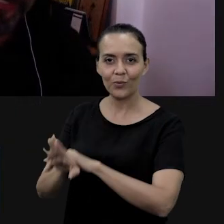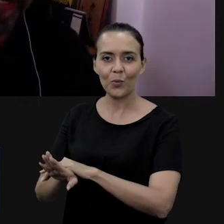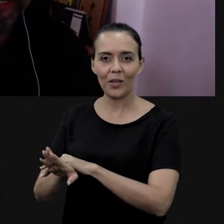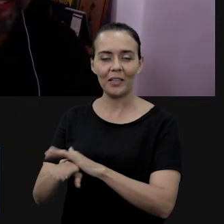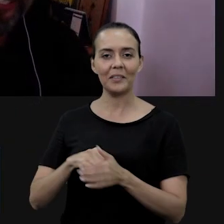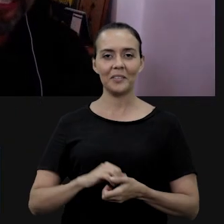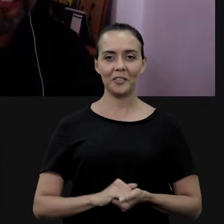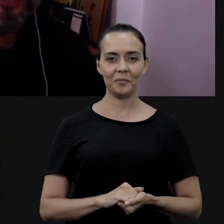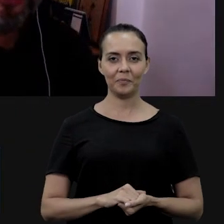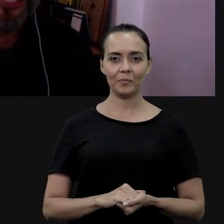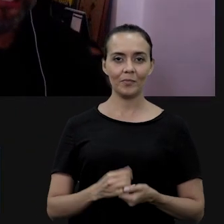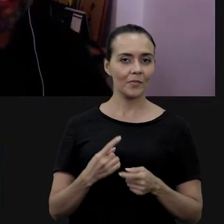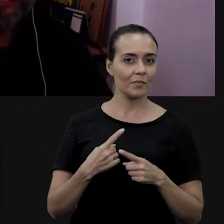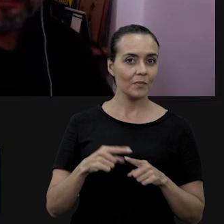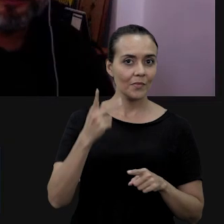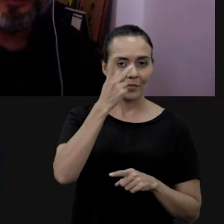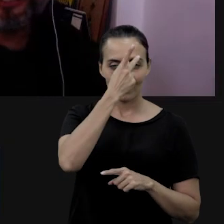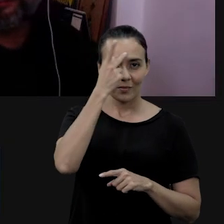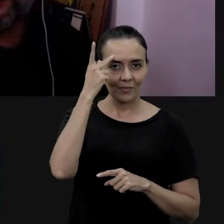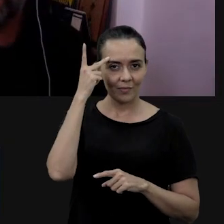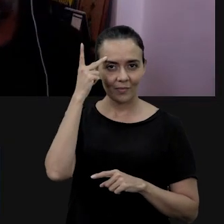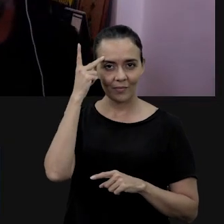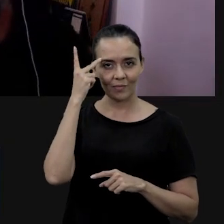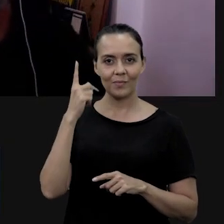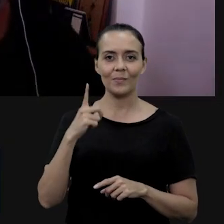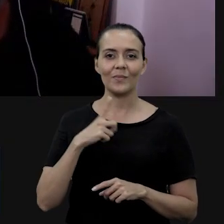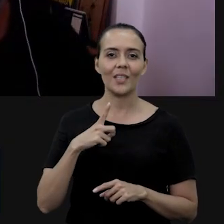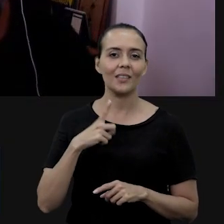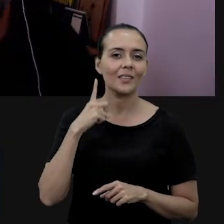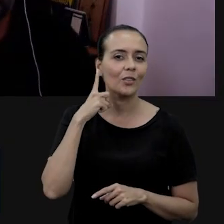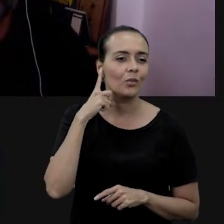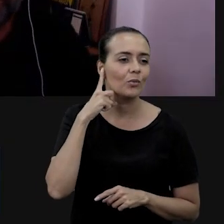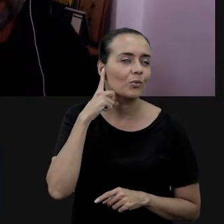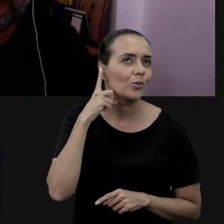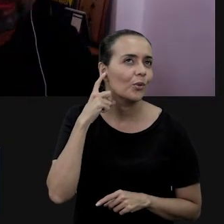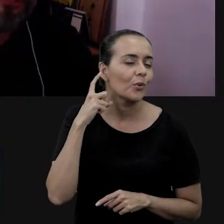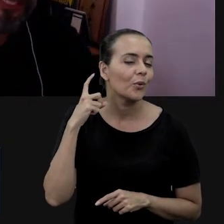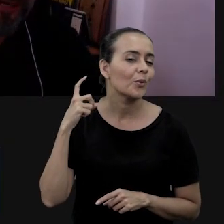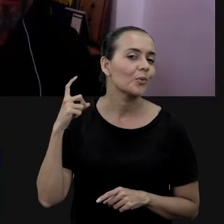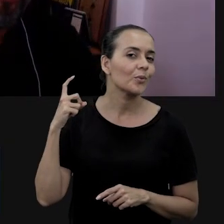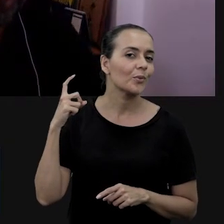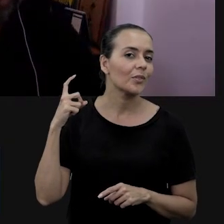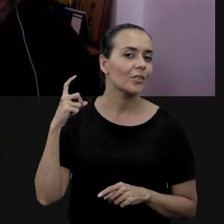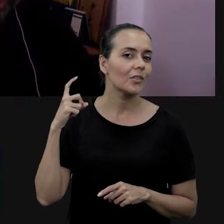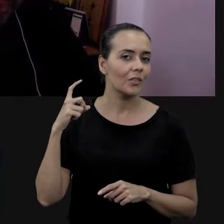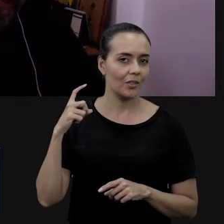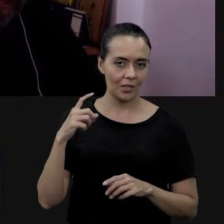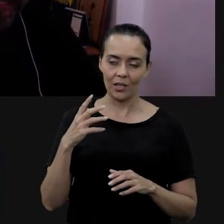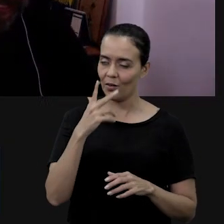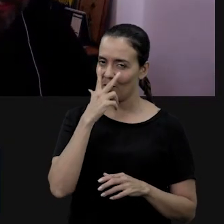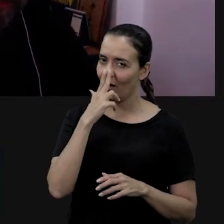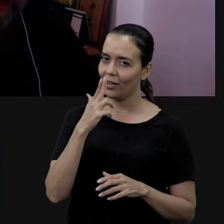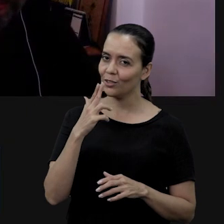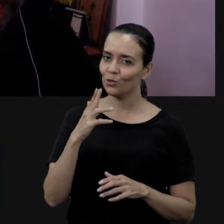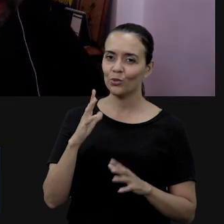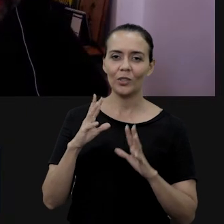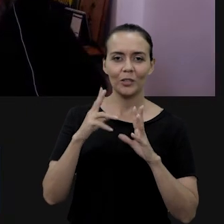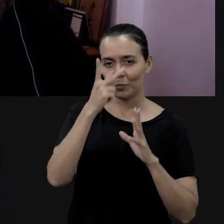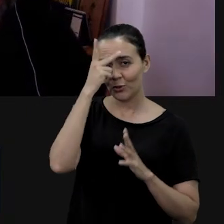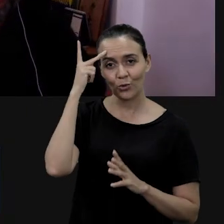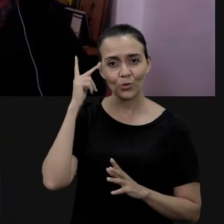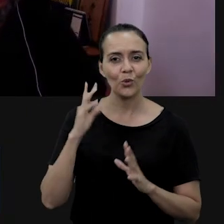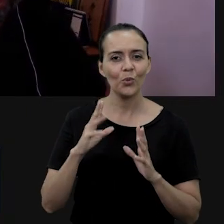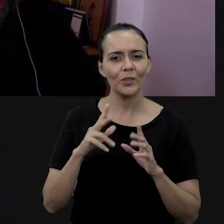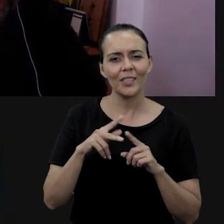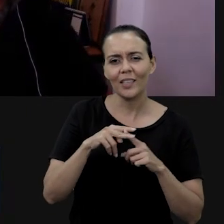né? E registrar. Mas o ser humano tem o seu registro em som, em áudio. E acredito que os técnicos